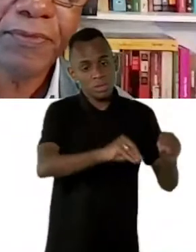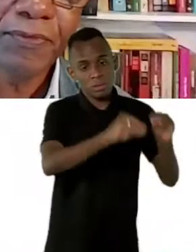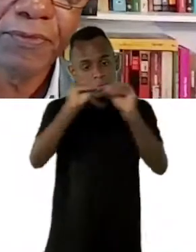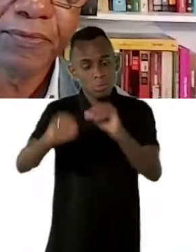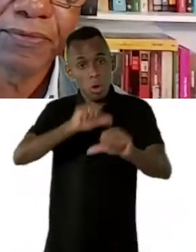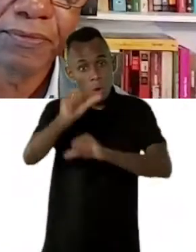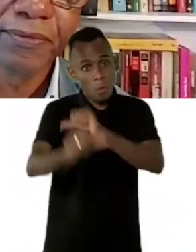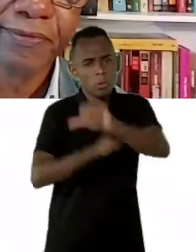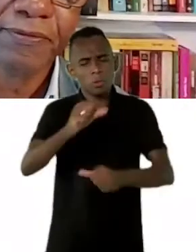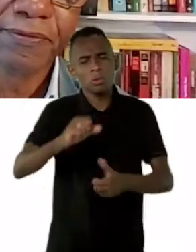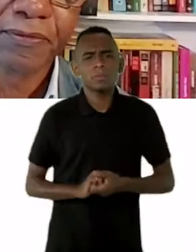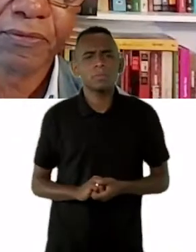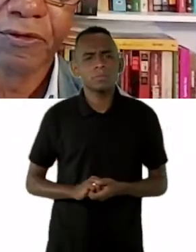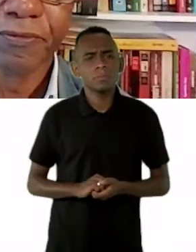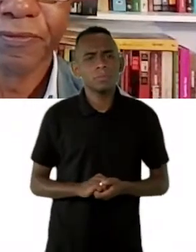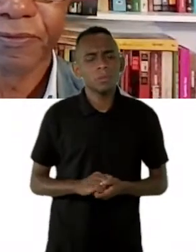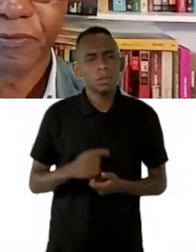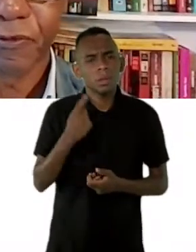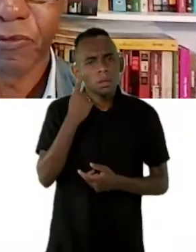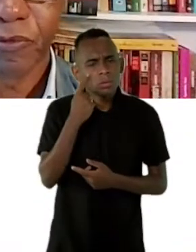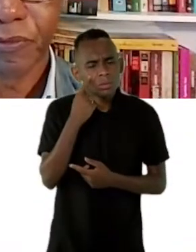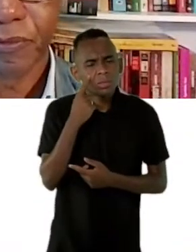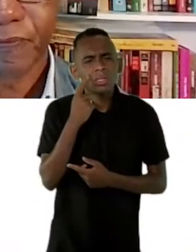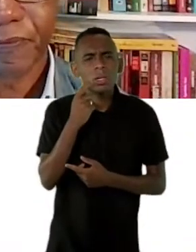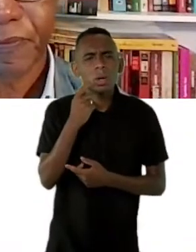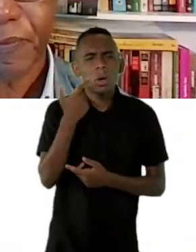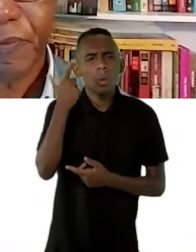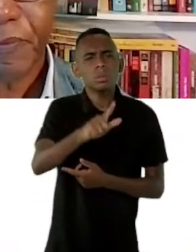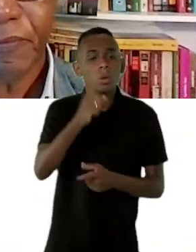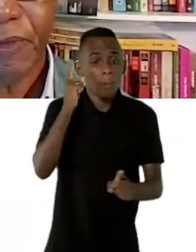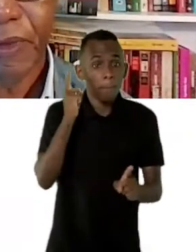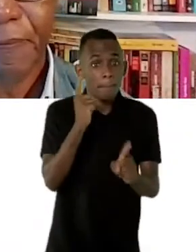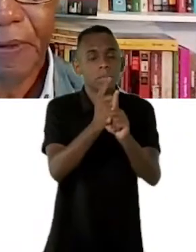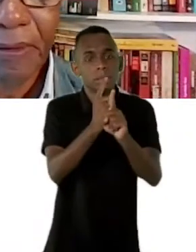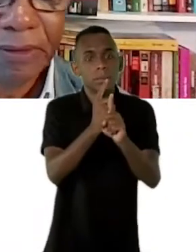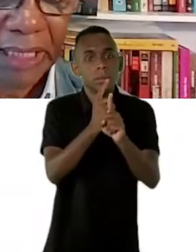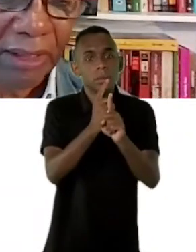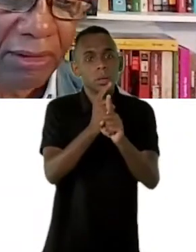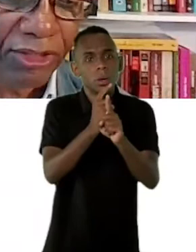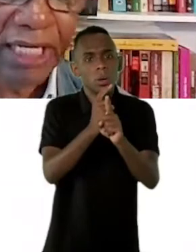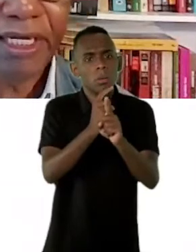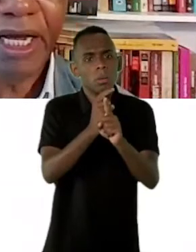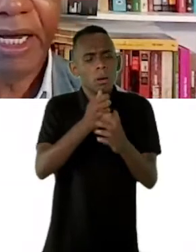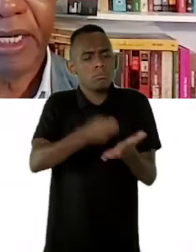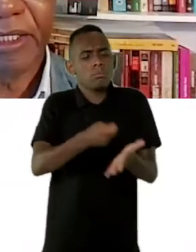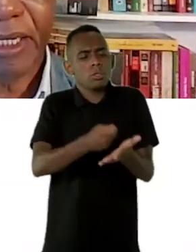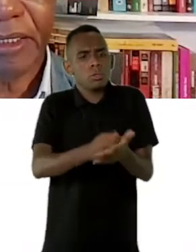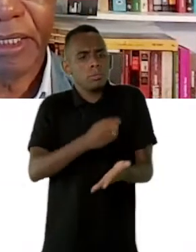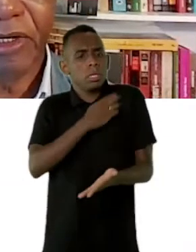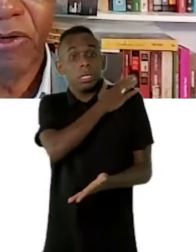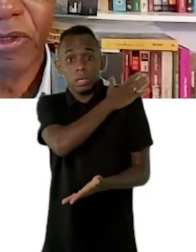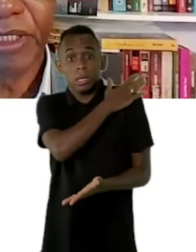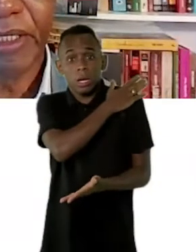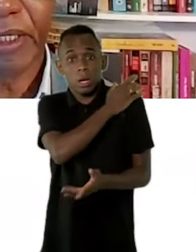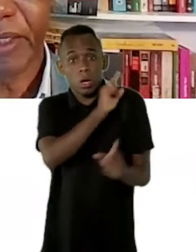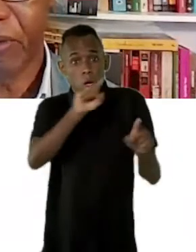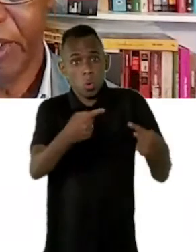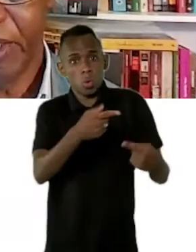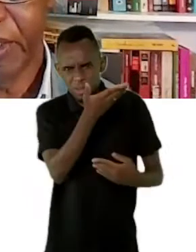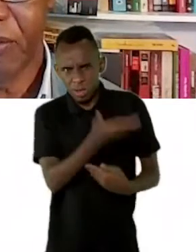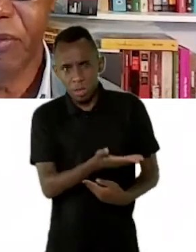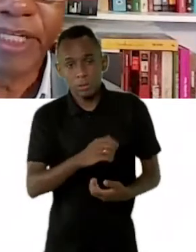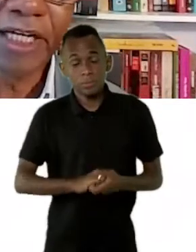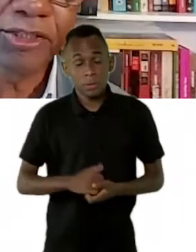seu trabalho alguma perseguição mais explícita da ditadura a ela? Eu sei que eu encontrei